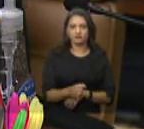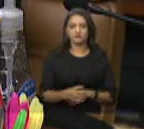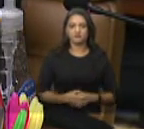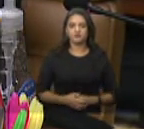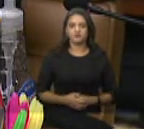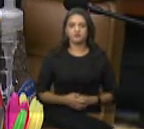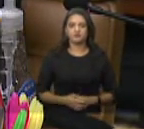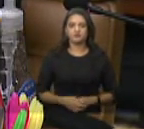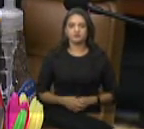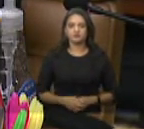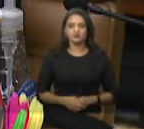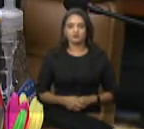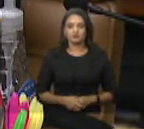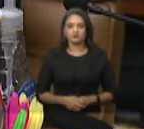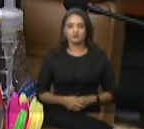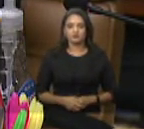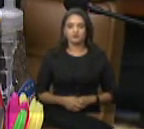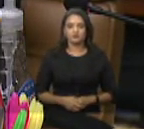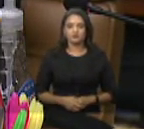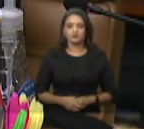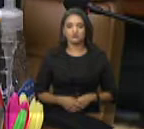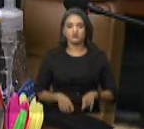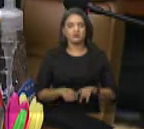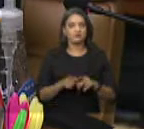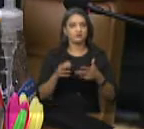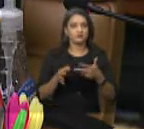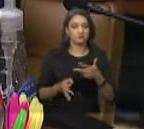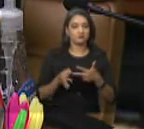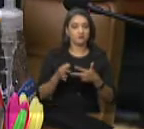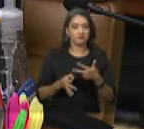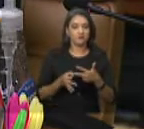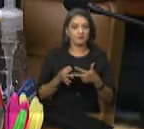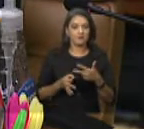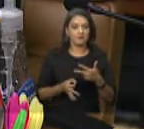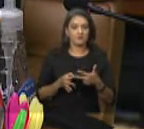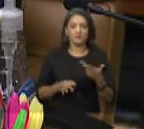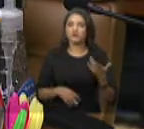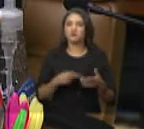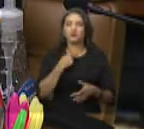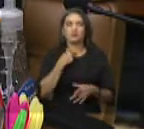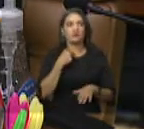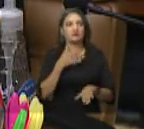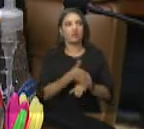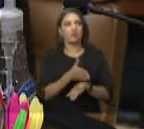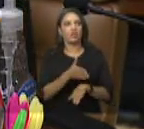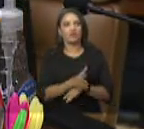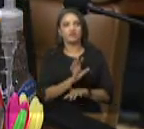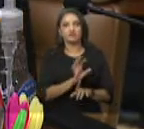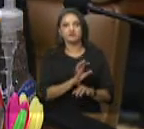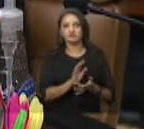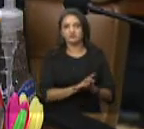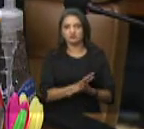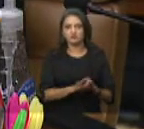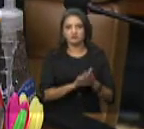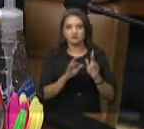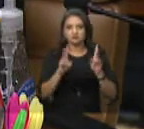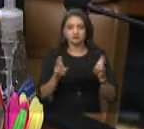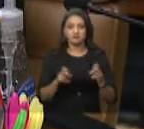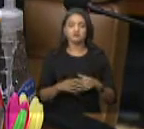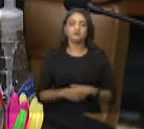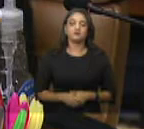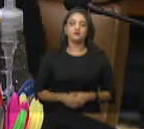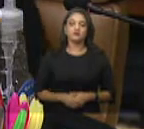e que o poder judiciário não deveria se me excluir nestes assuntos os temas foram